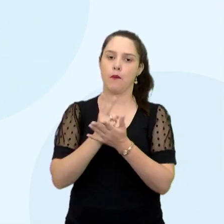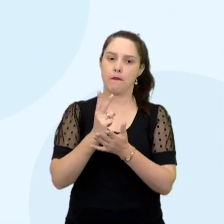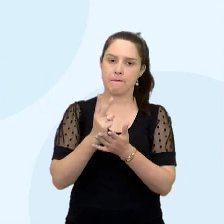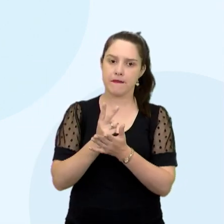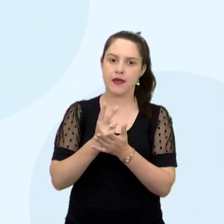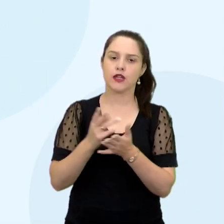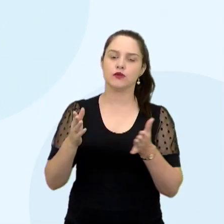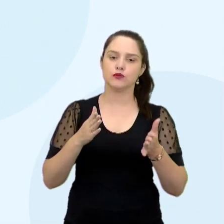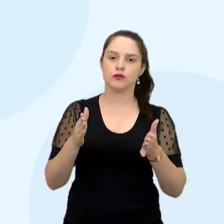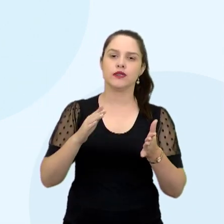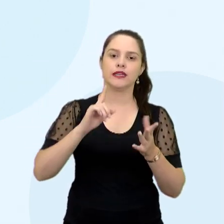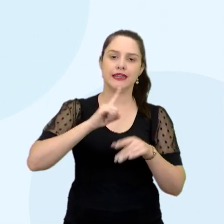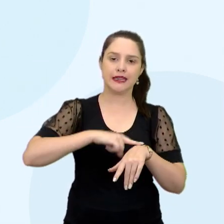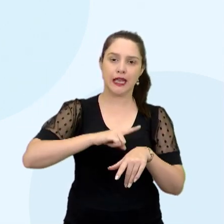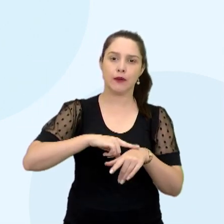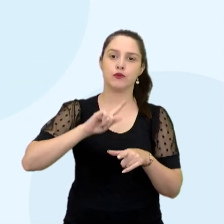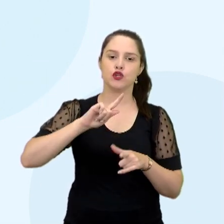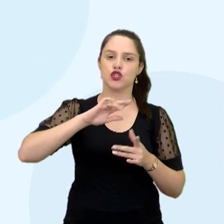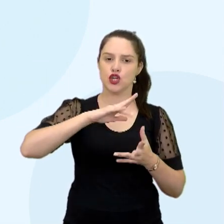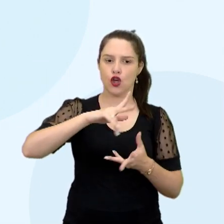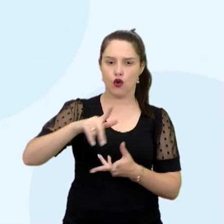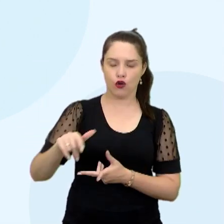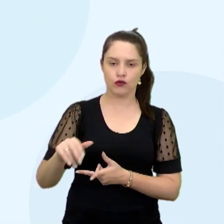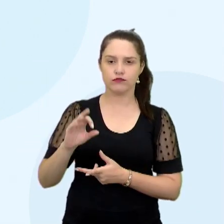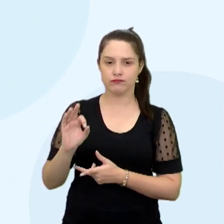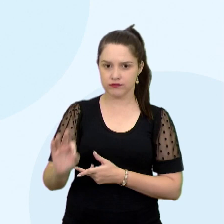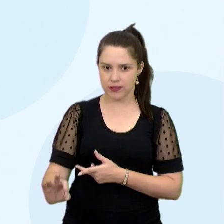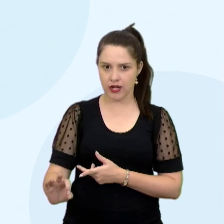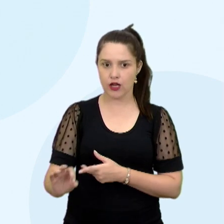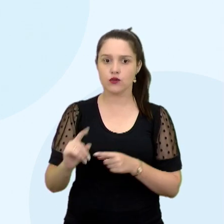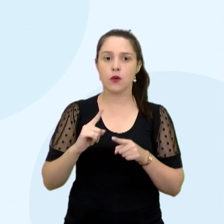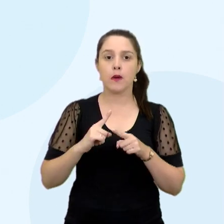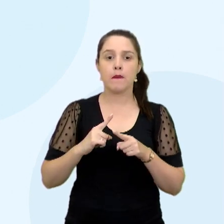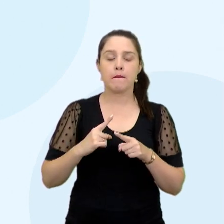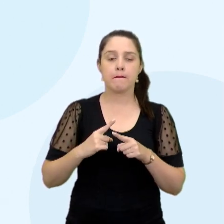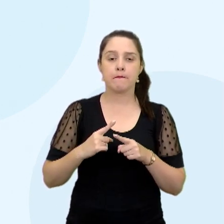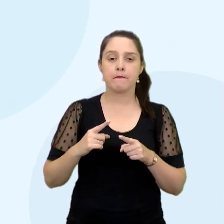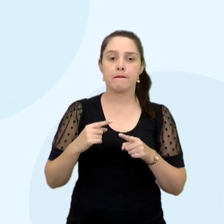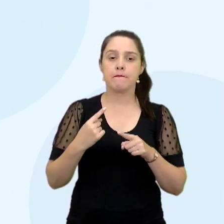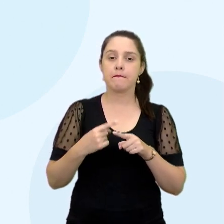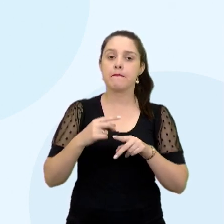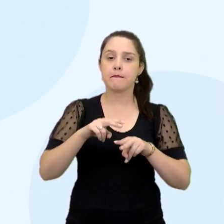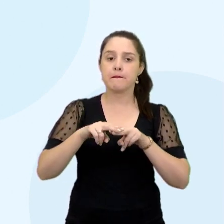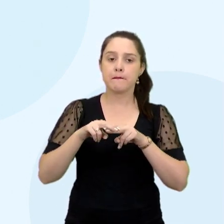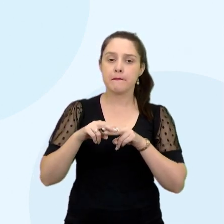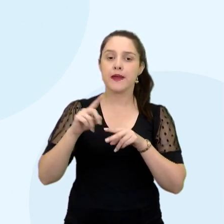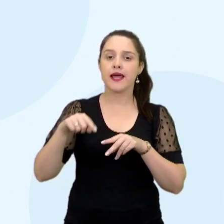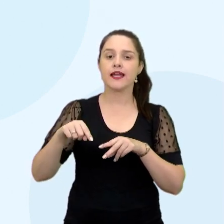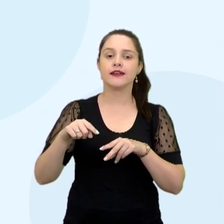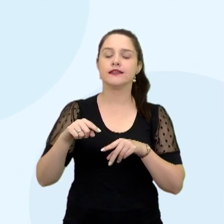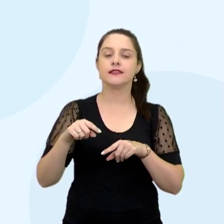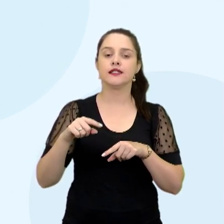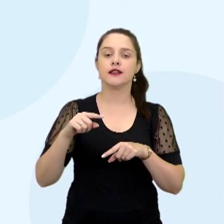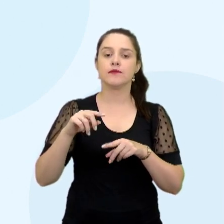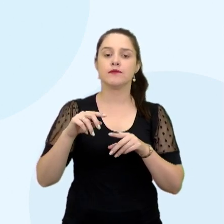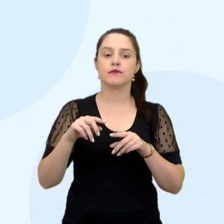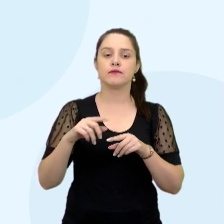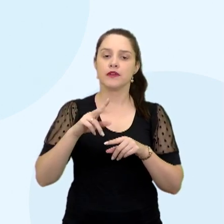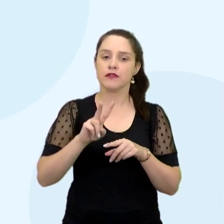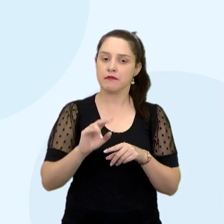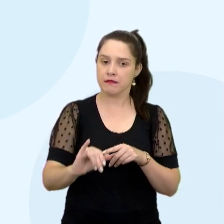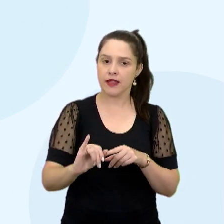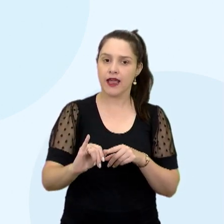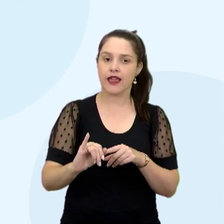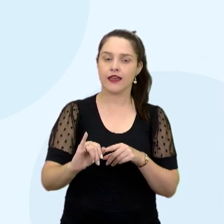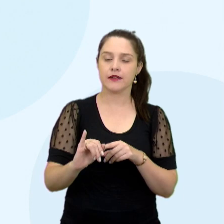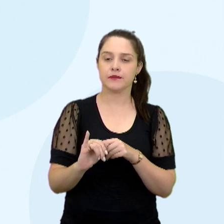tempo cronológico, tá certo? Porque nesses outros 3 anteriores, que é denominado aí de pré-cambriano, né, ele vai, né,